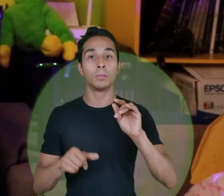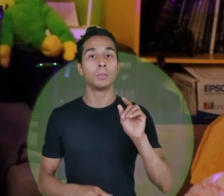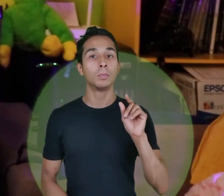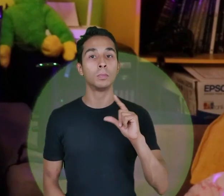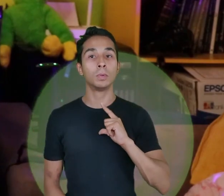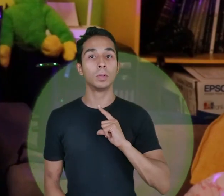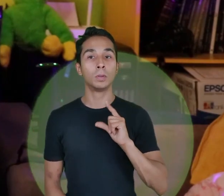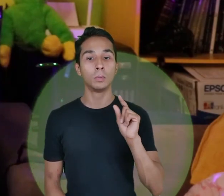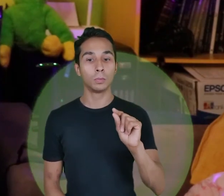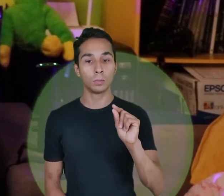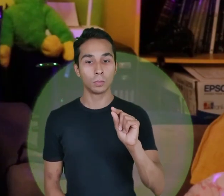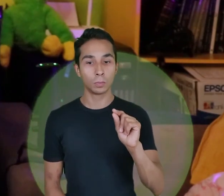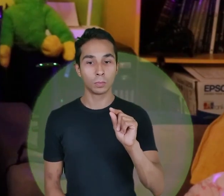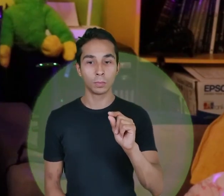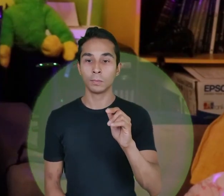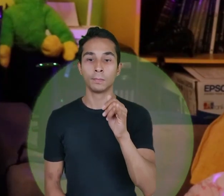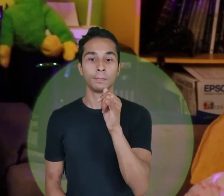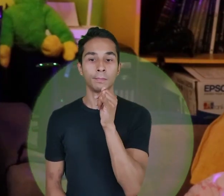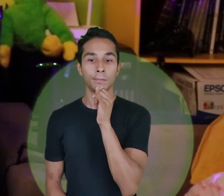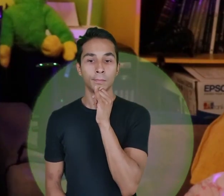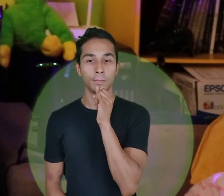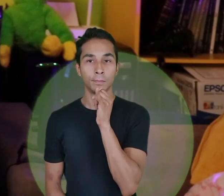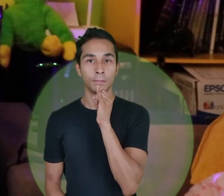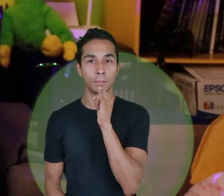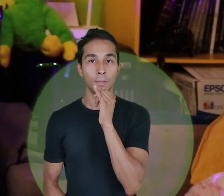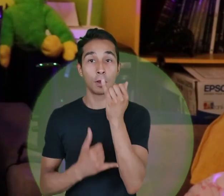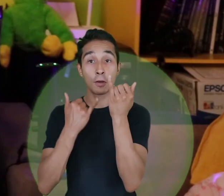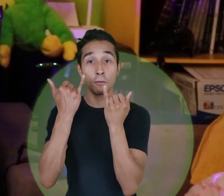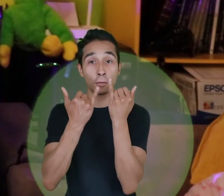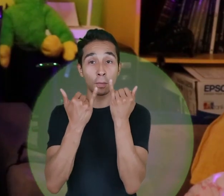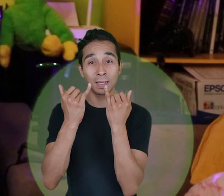clipping? É a reunião de todas as vezes que o seu projeto, o seu